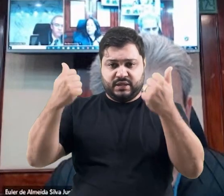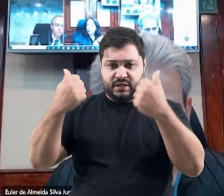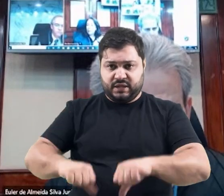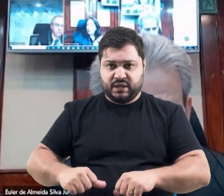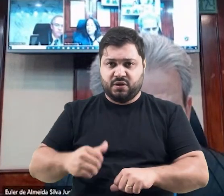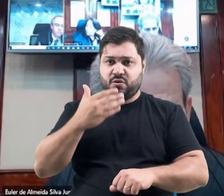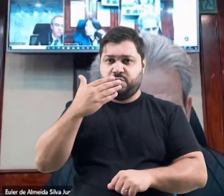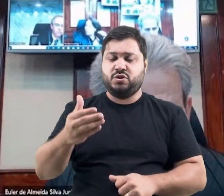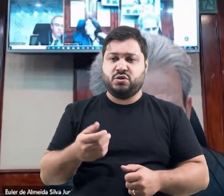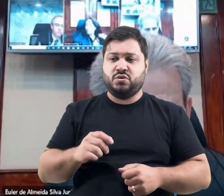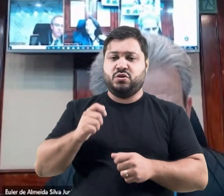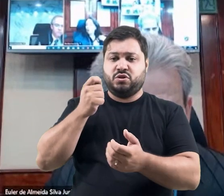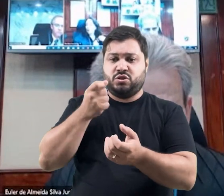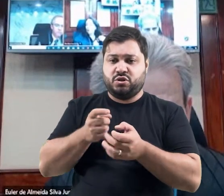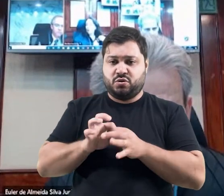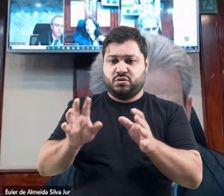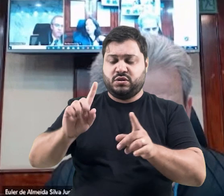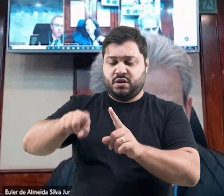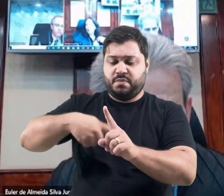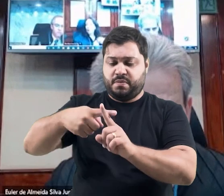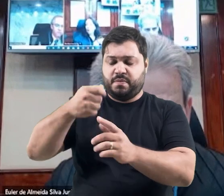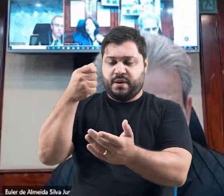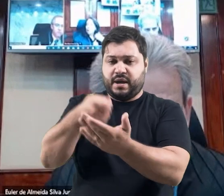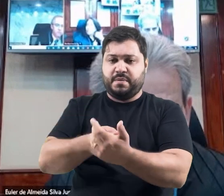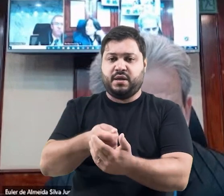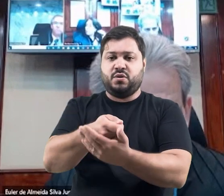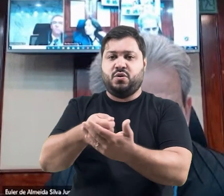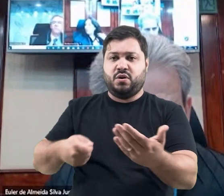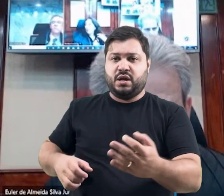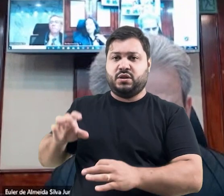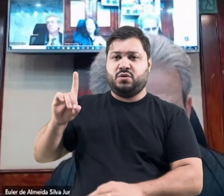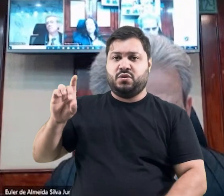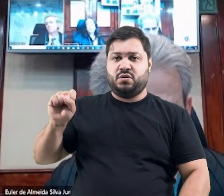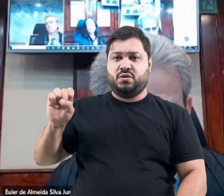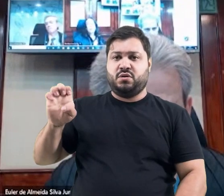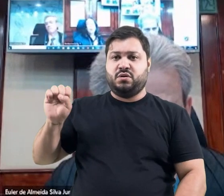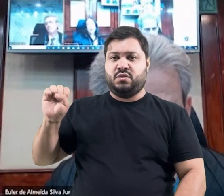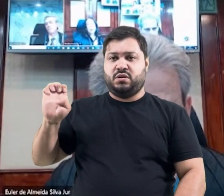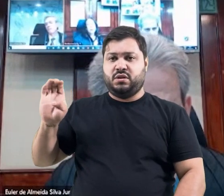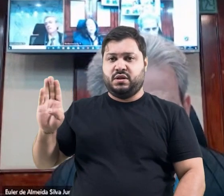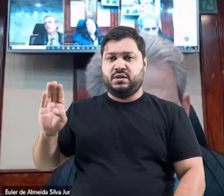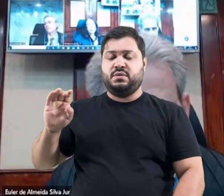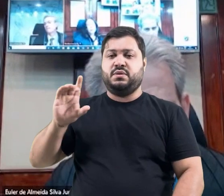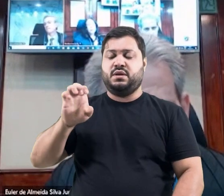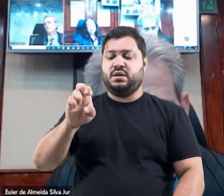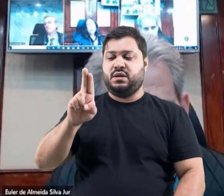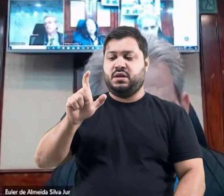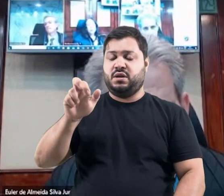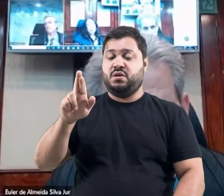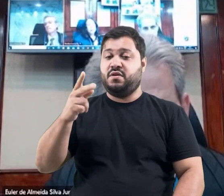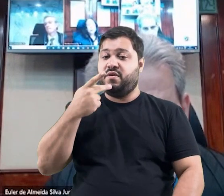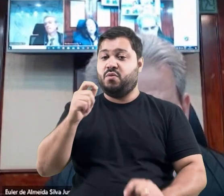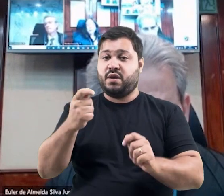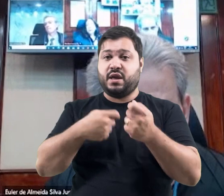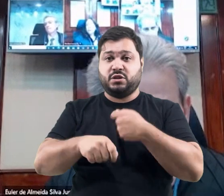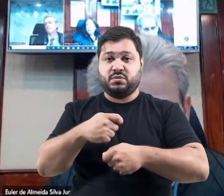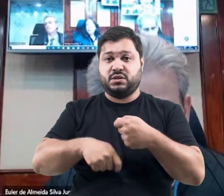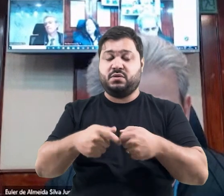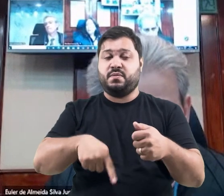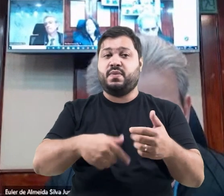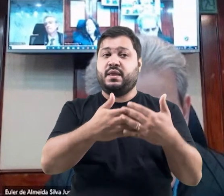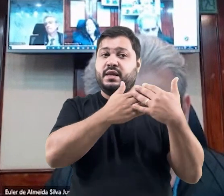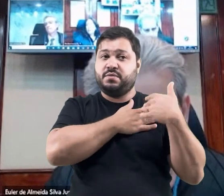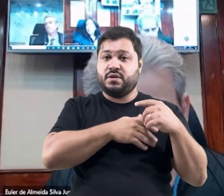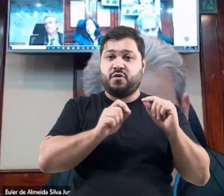manter sentença que negou os pedidos de concessão e pagamento do adicional, o relator desembargador federal Euler de Almeida ponderou que